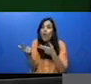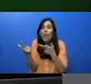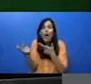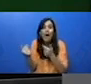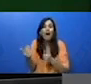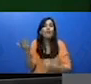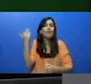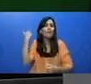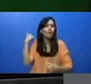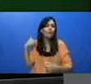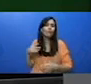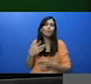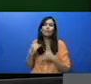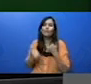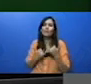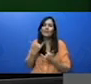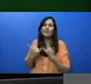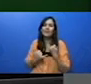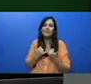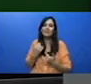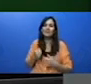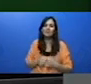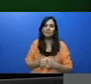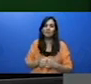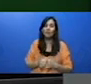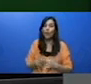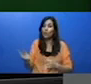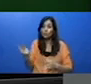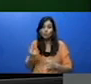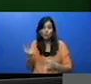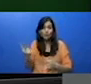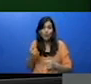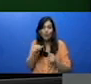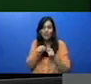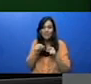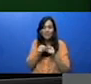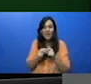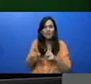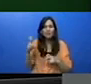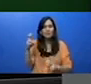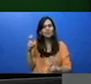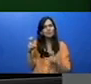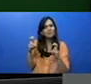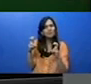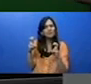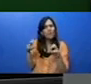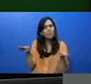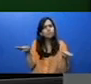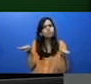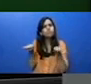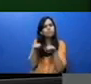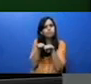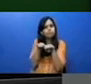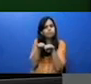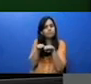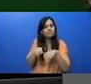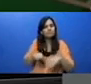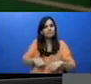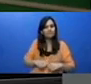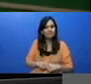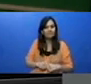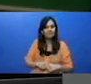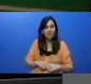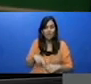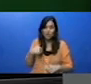professora? Pois ambos, quer dizer, os dois, fizeram 5 pontos. Então, não houve vencedor. Quando